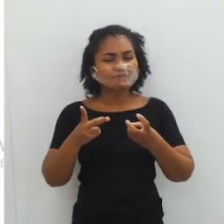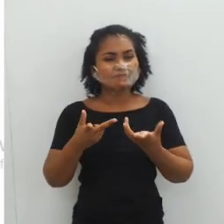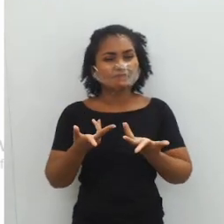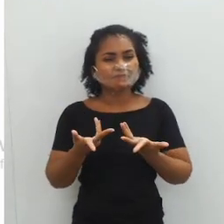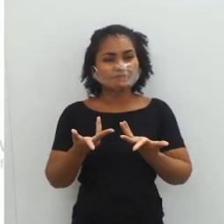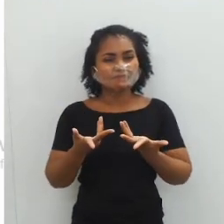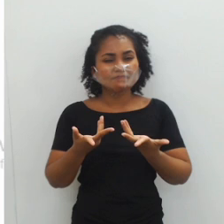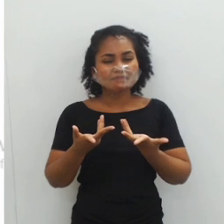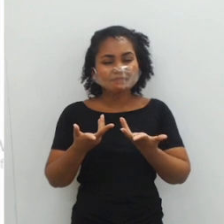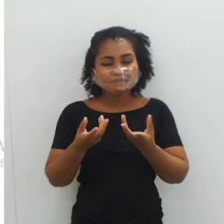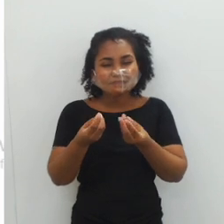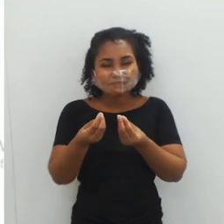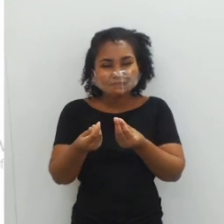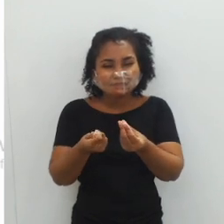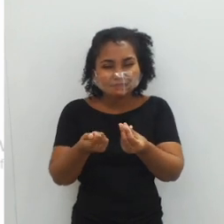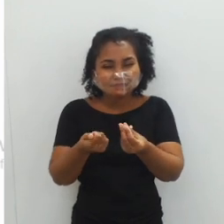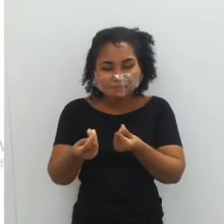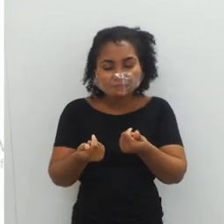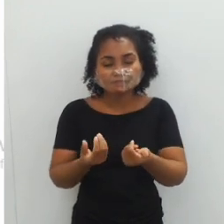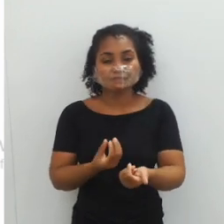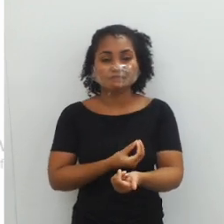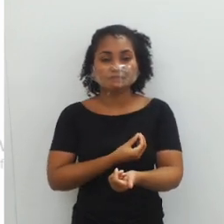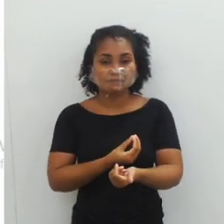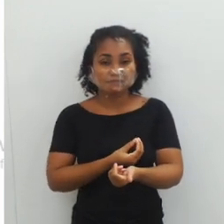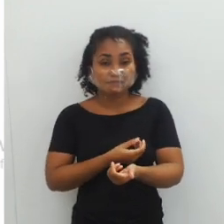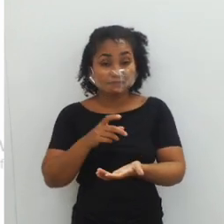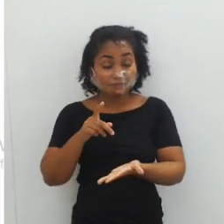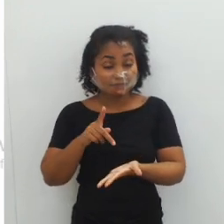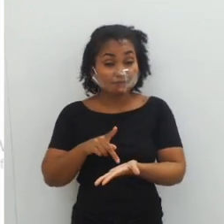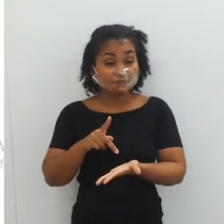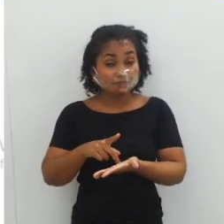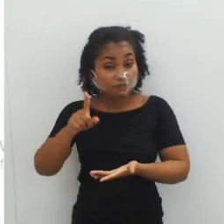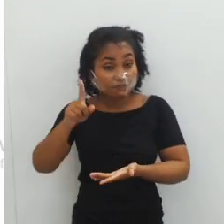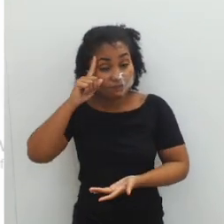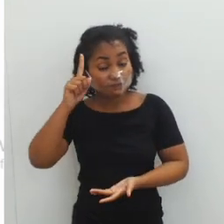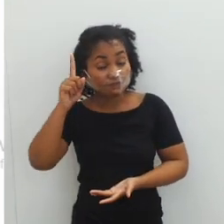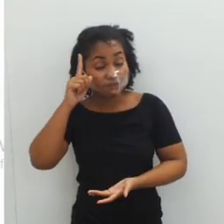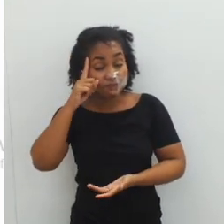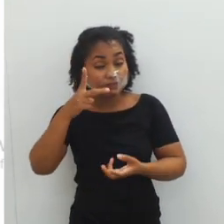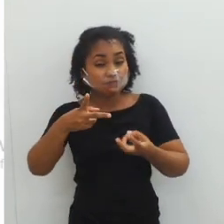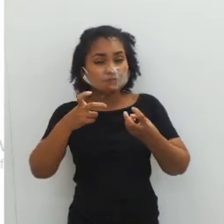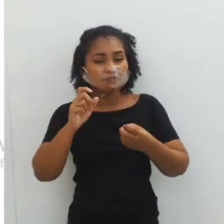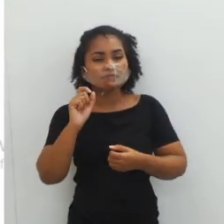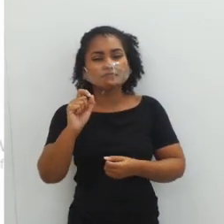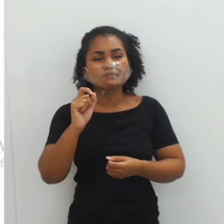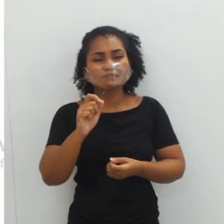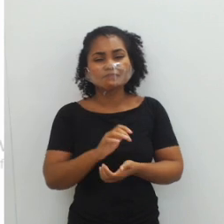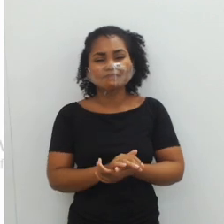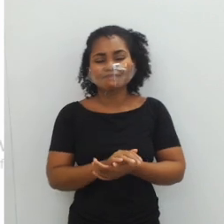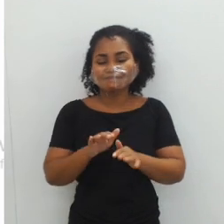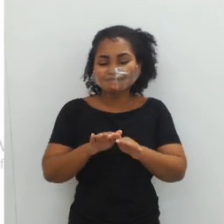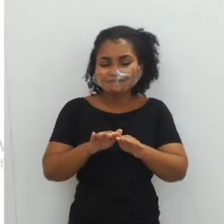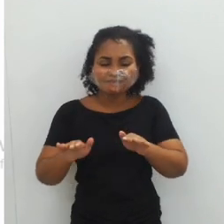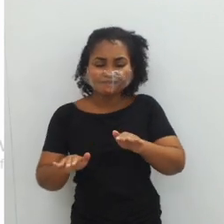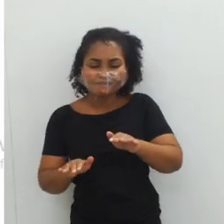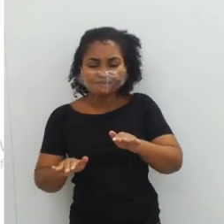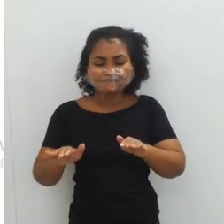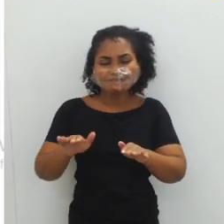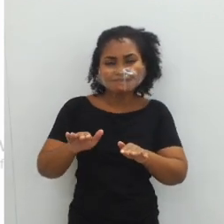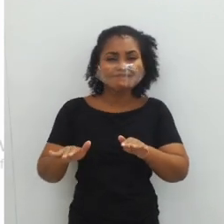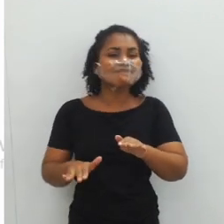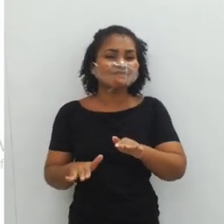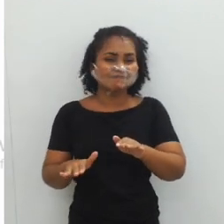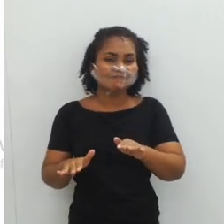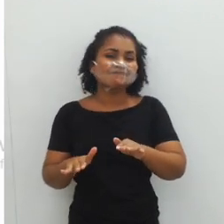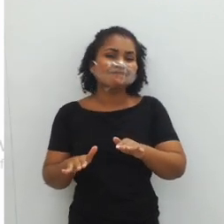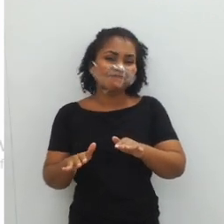observar as minúcias na vida cotidiana, ainda há diferenças, ainda